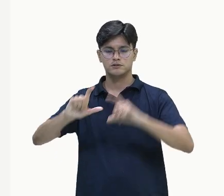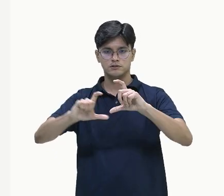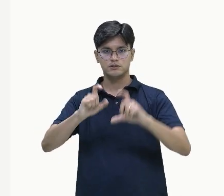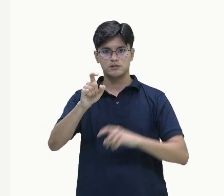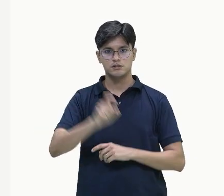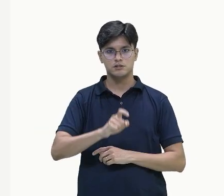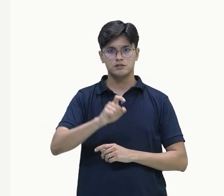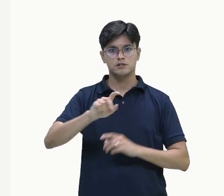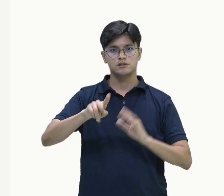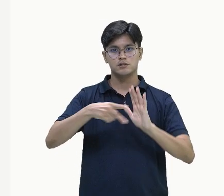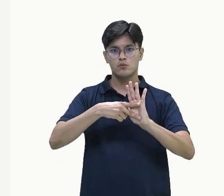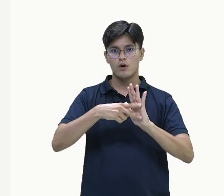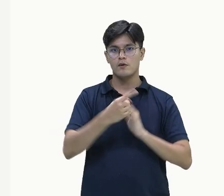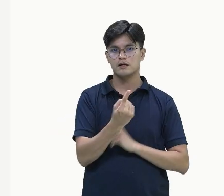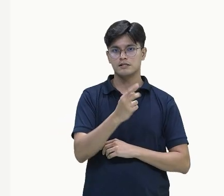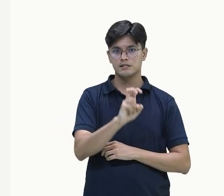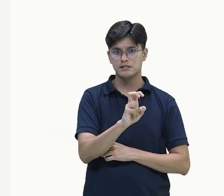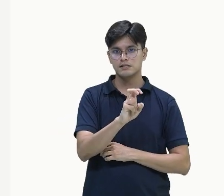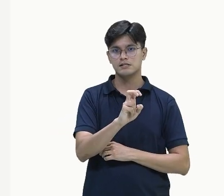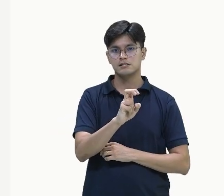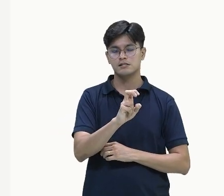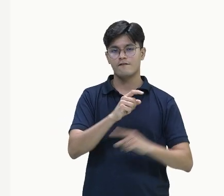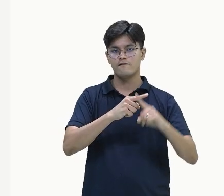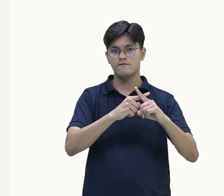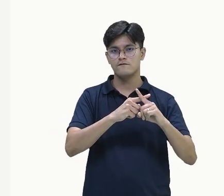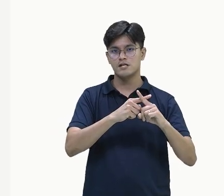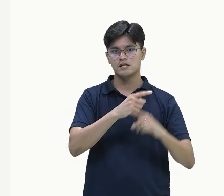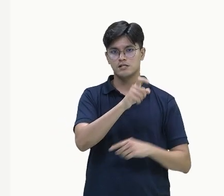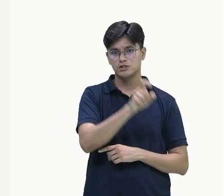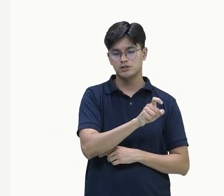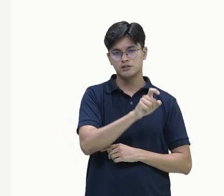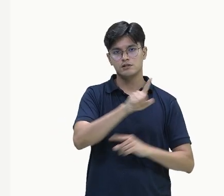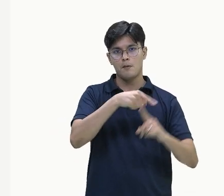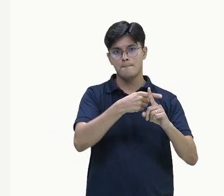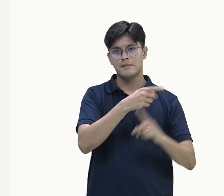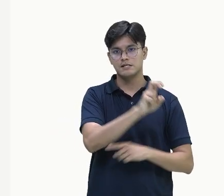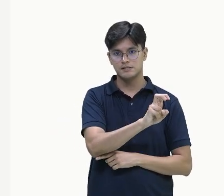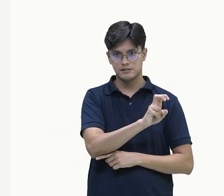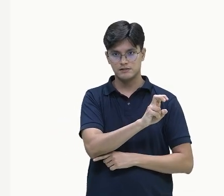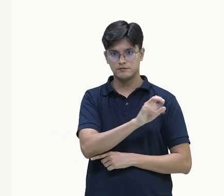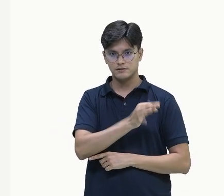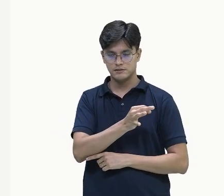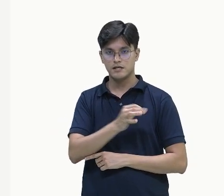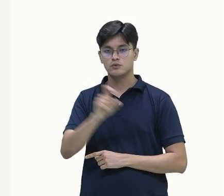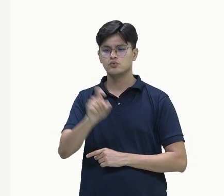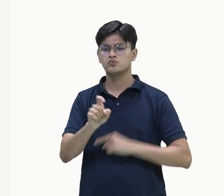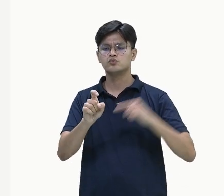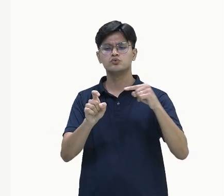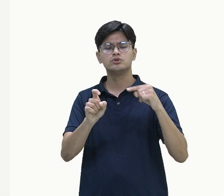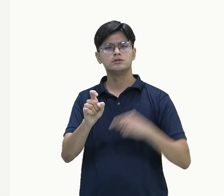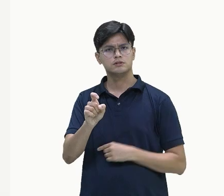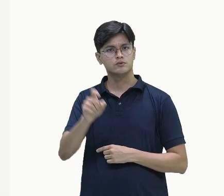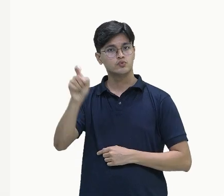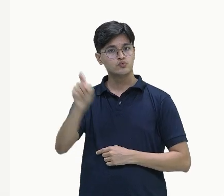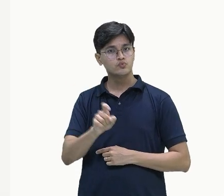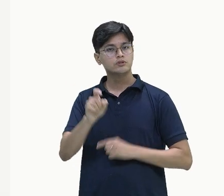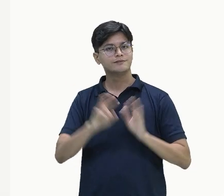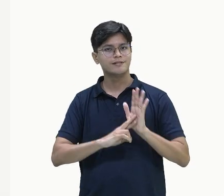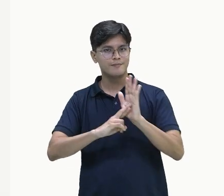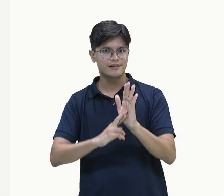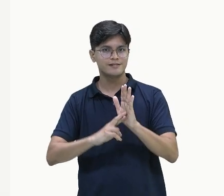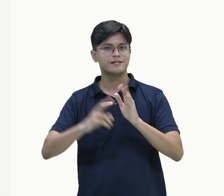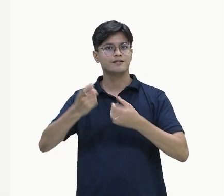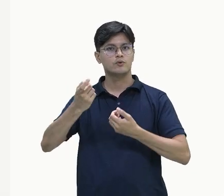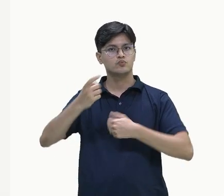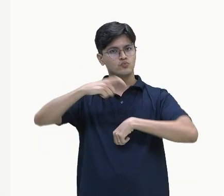bom? É a mesma forma de escrever. Só lembrando, né, professora, que o X ele representa aí o tempo nesse caso, tá bom? É o ano,